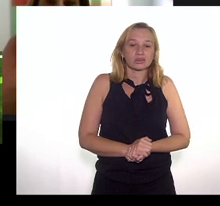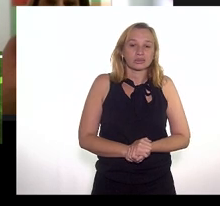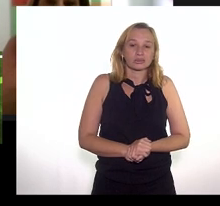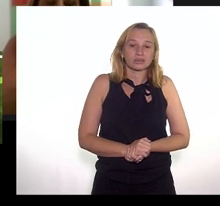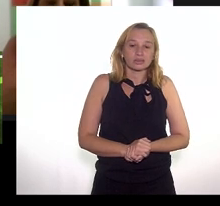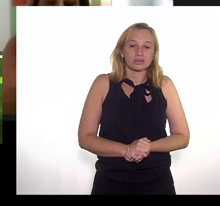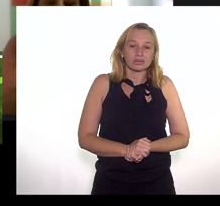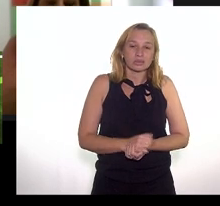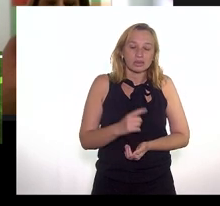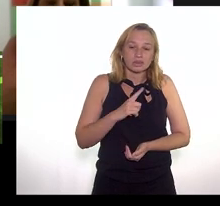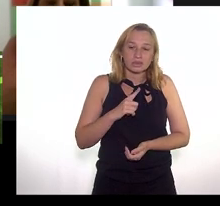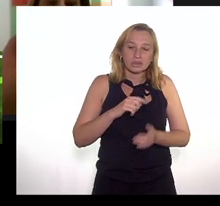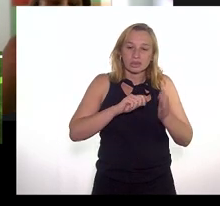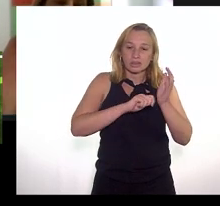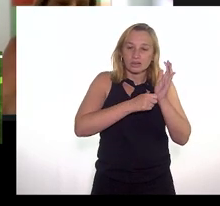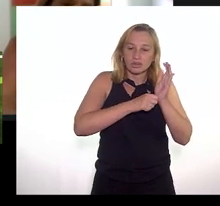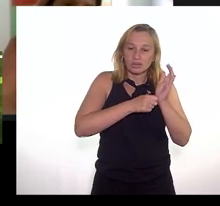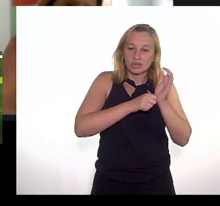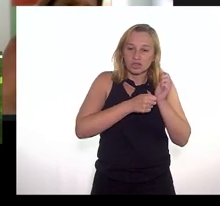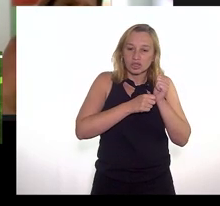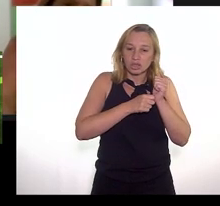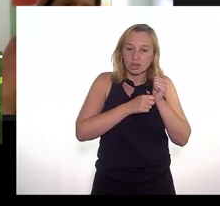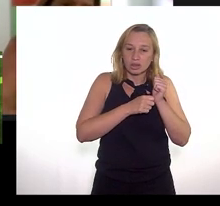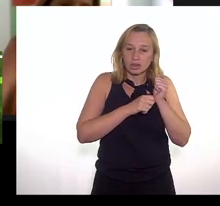com o microfone aberto, por favor, fechar?